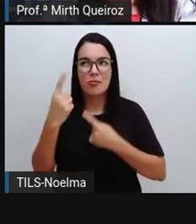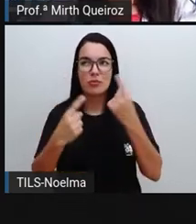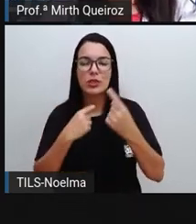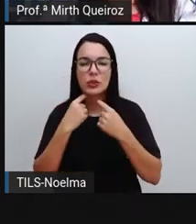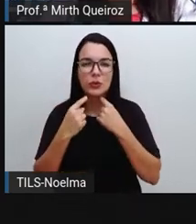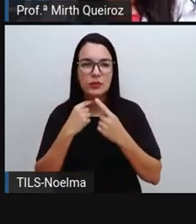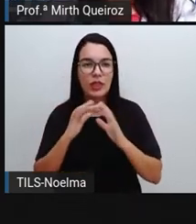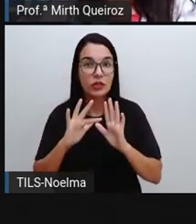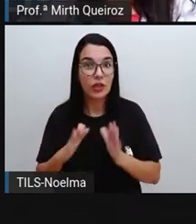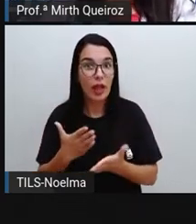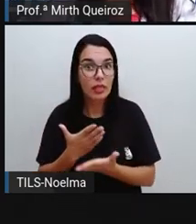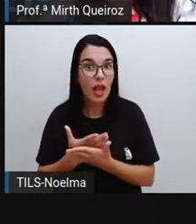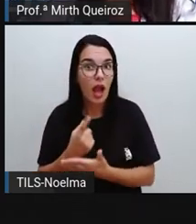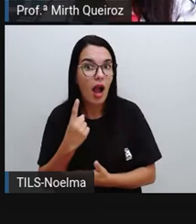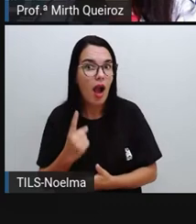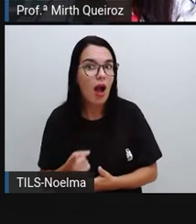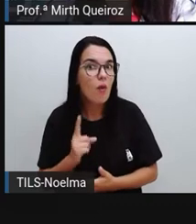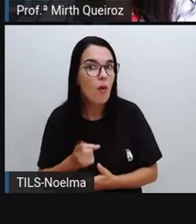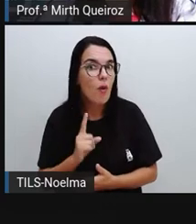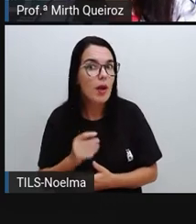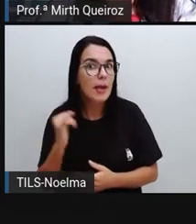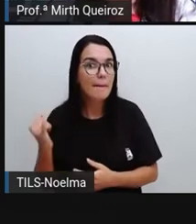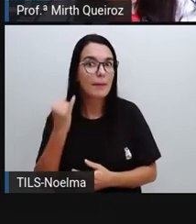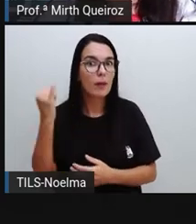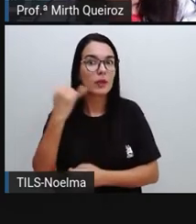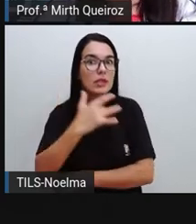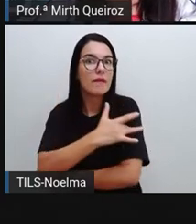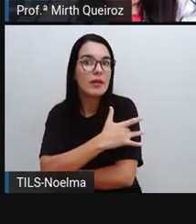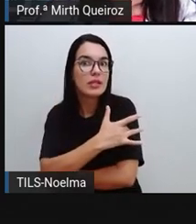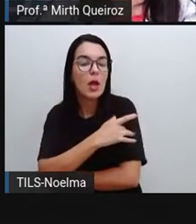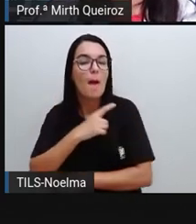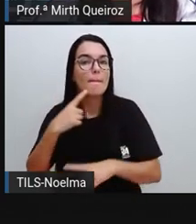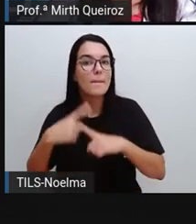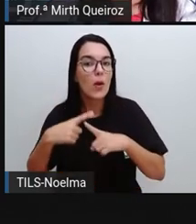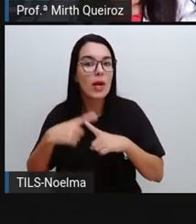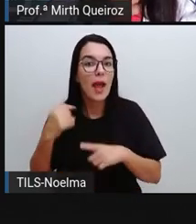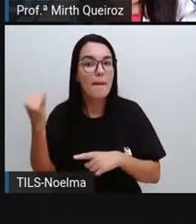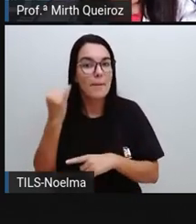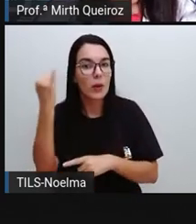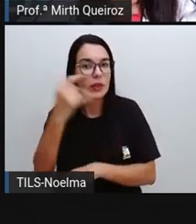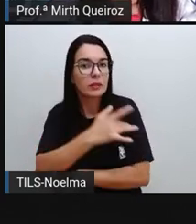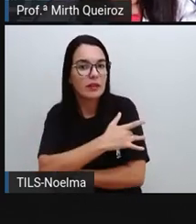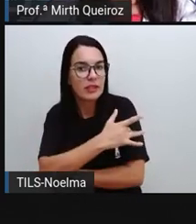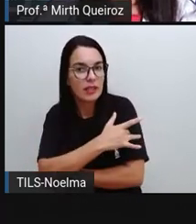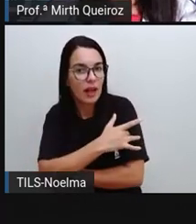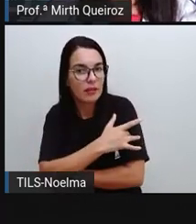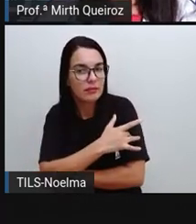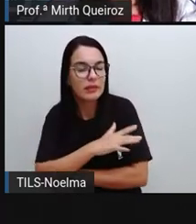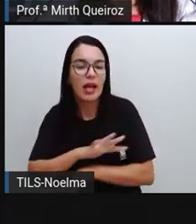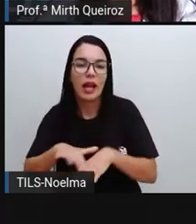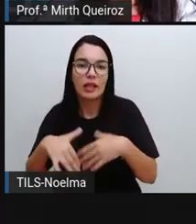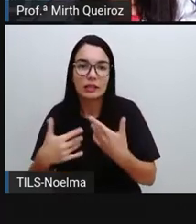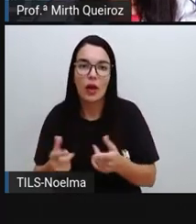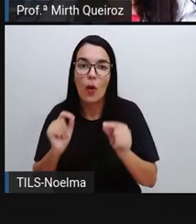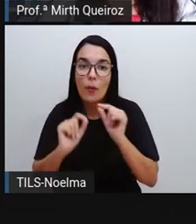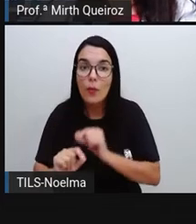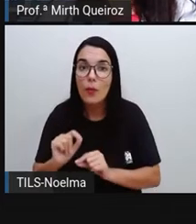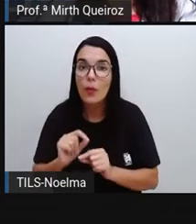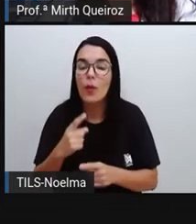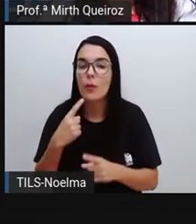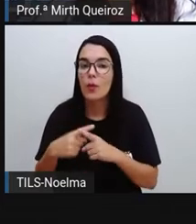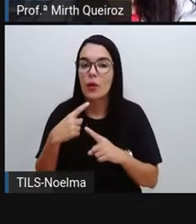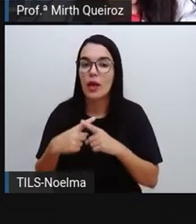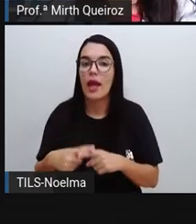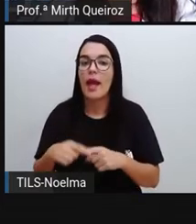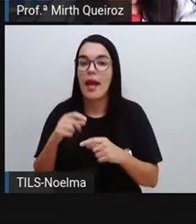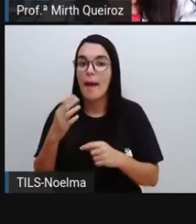tivemos uma aula, a gente já sabe sobre a importância de se vacinar. Por que que é importante se vacinar? A vacinação é importante porque ela vai promover